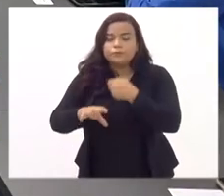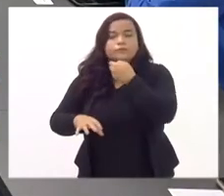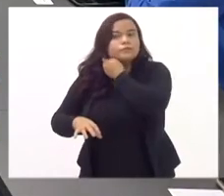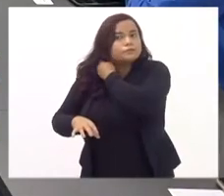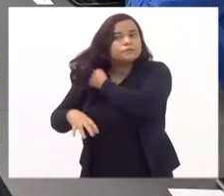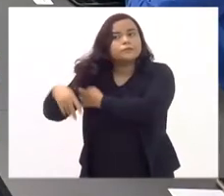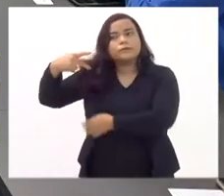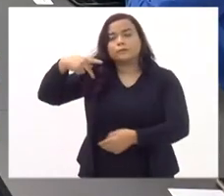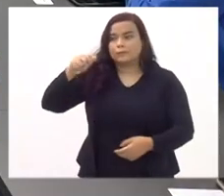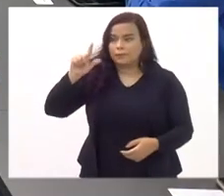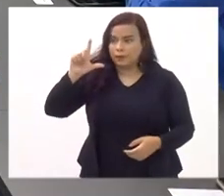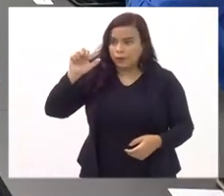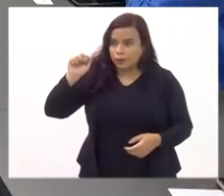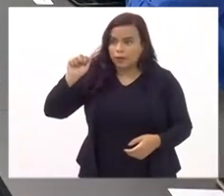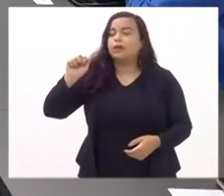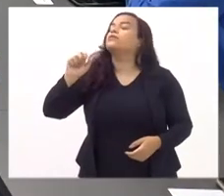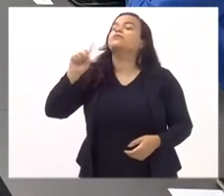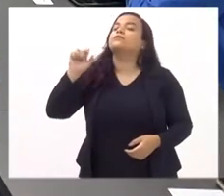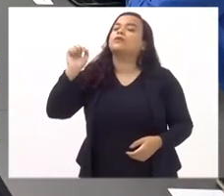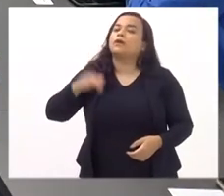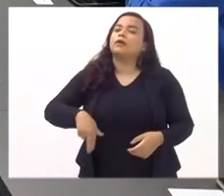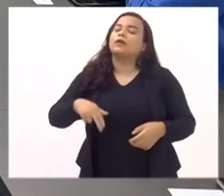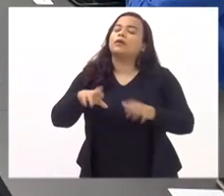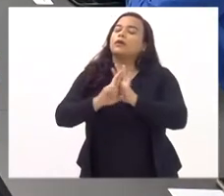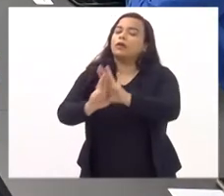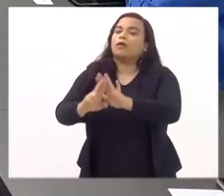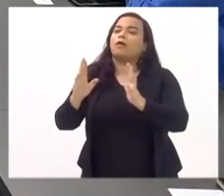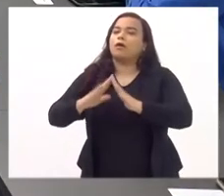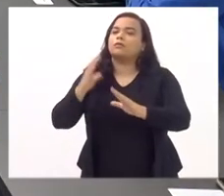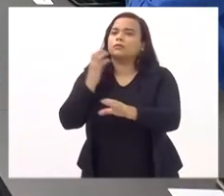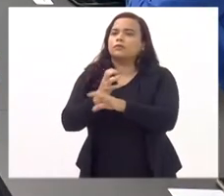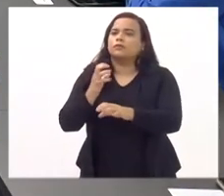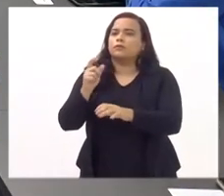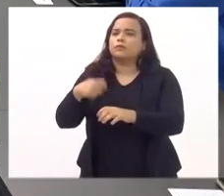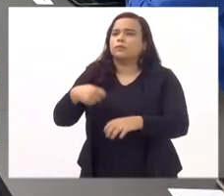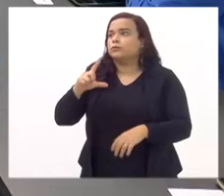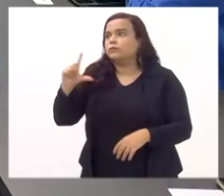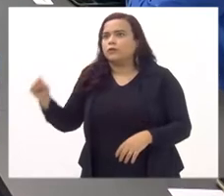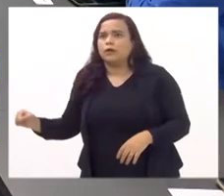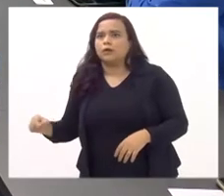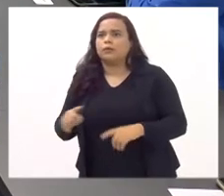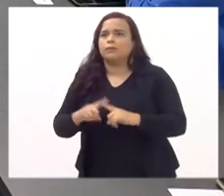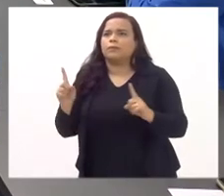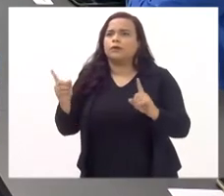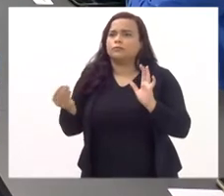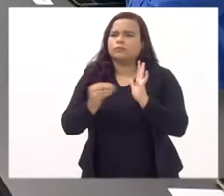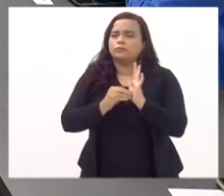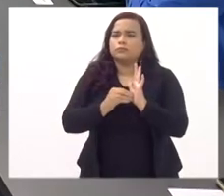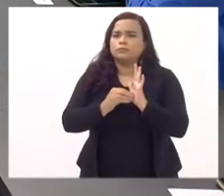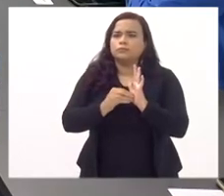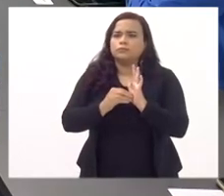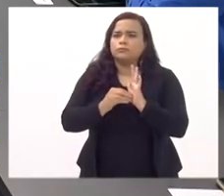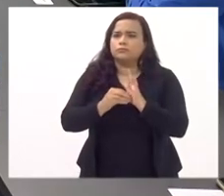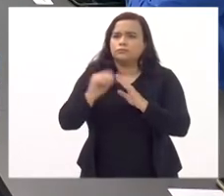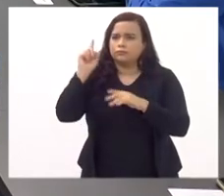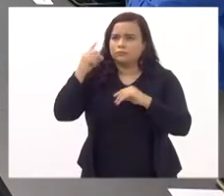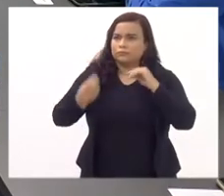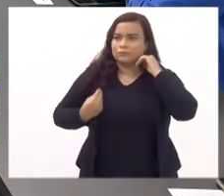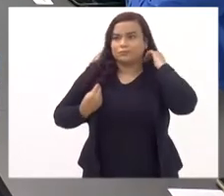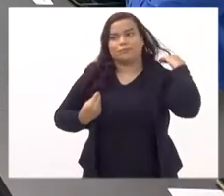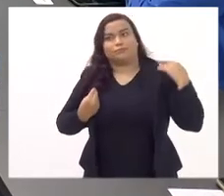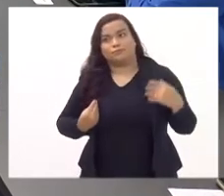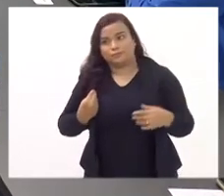Paula Zen, representante aqui da Casa Civil, nessa audiência, ela teve que sair, mas ela deixou aqui Estou aqui, deputado. Ah,